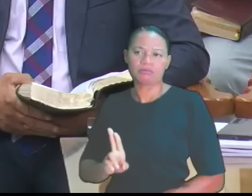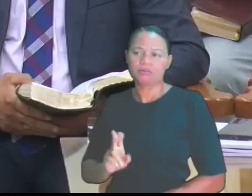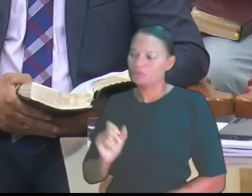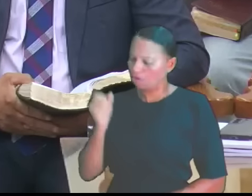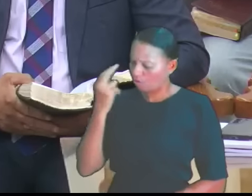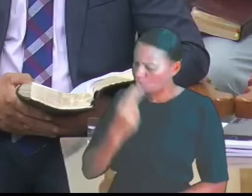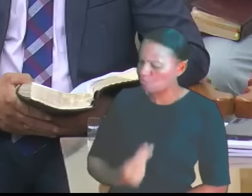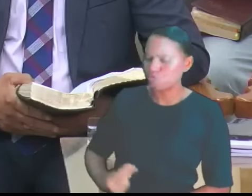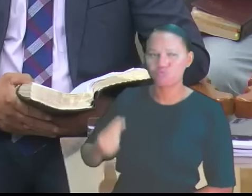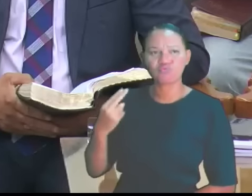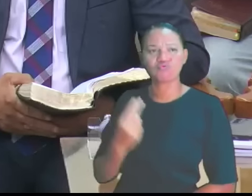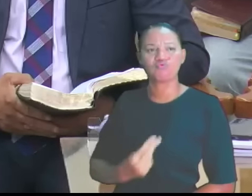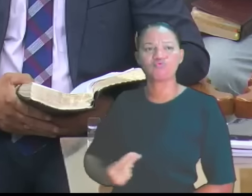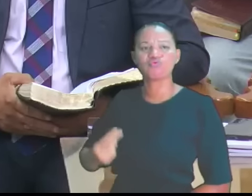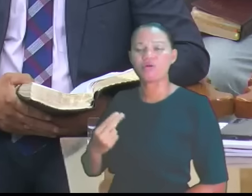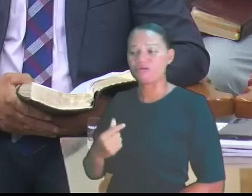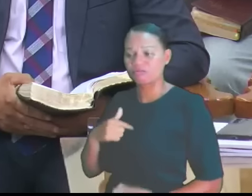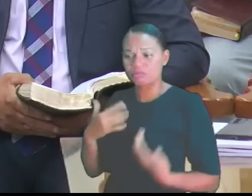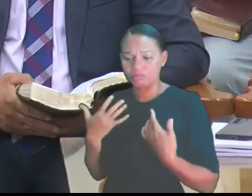não quiser ser canal,